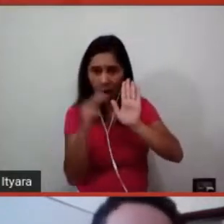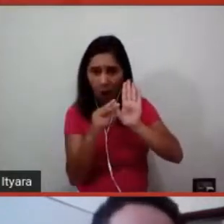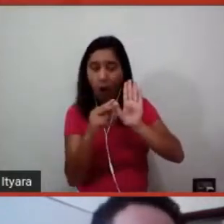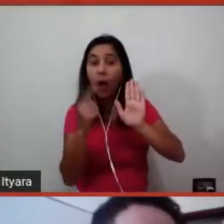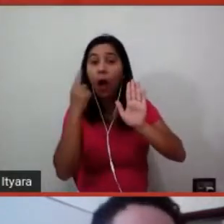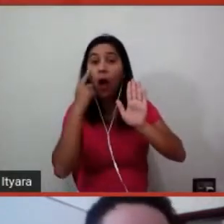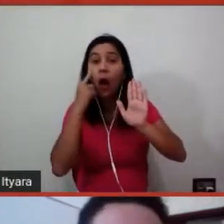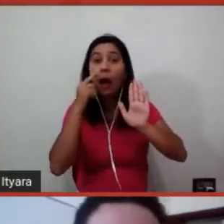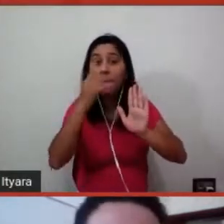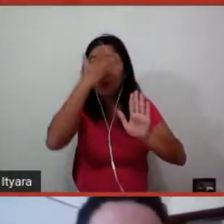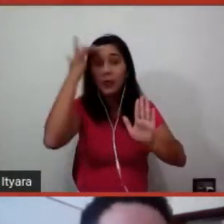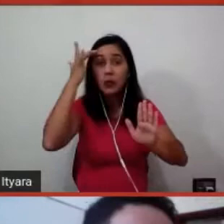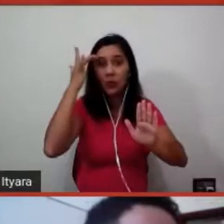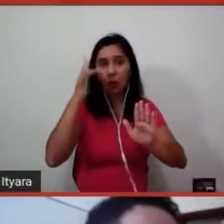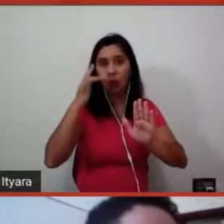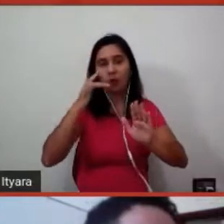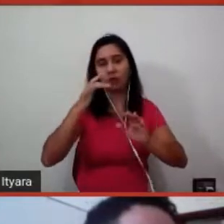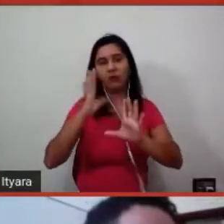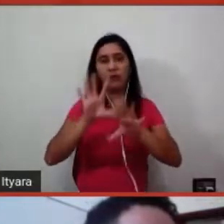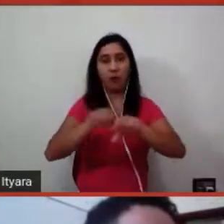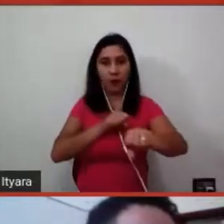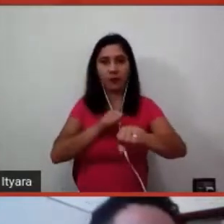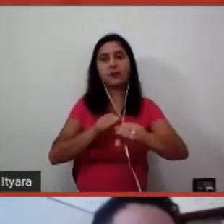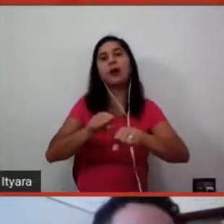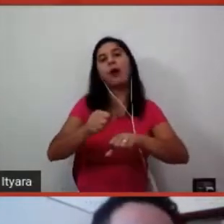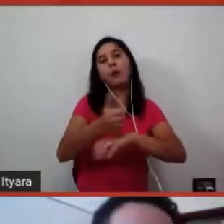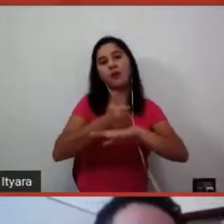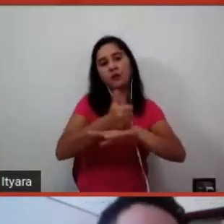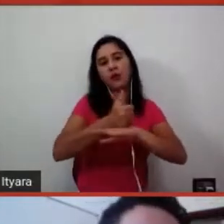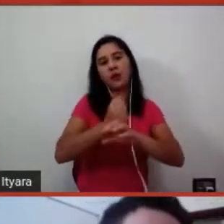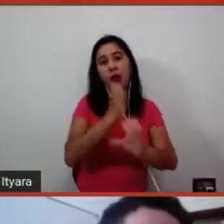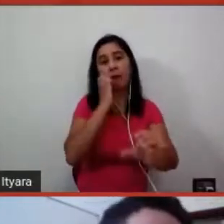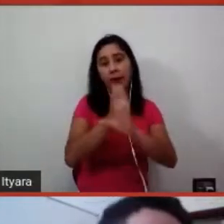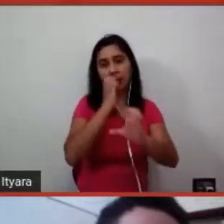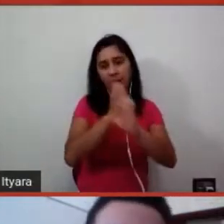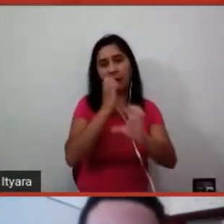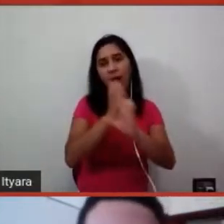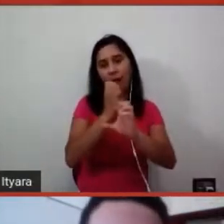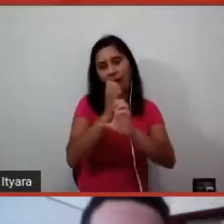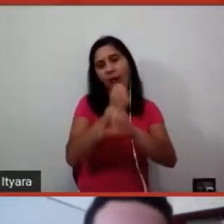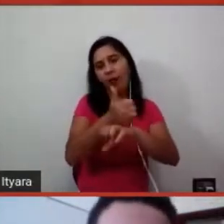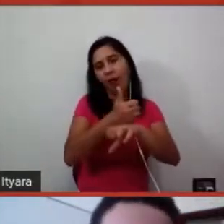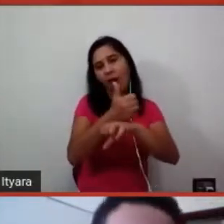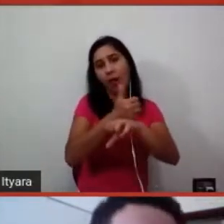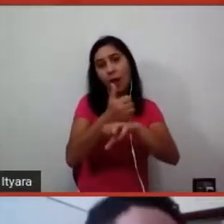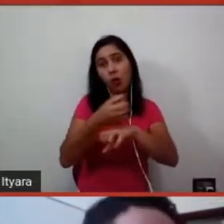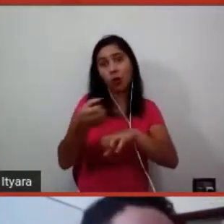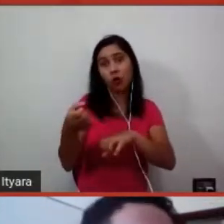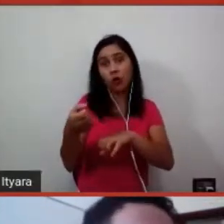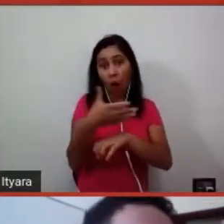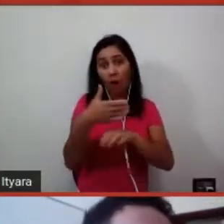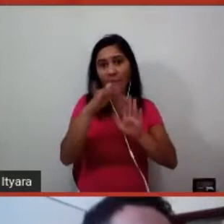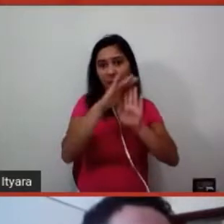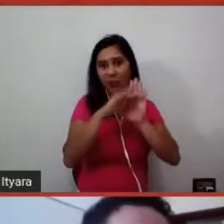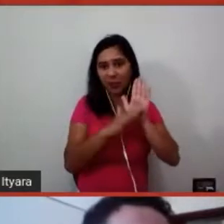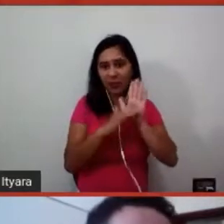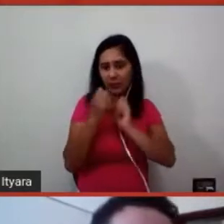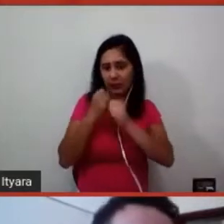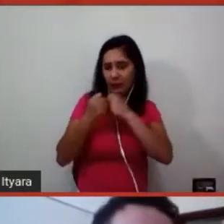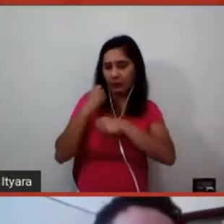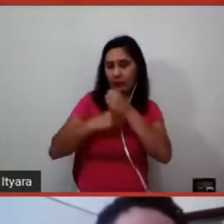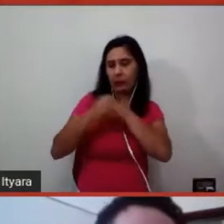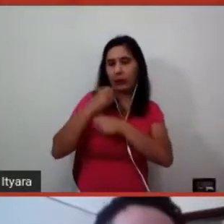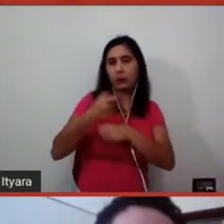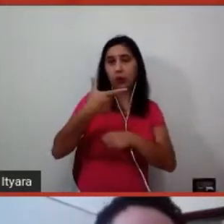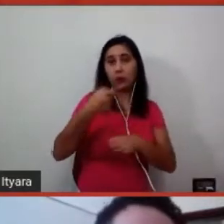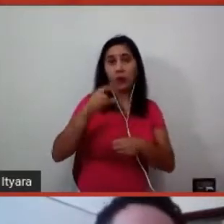de atuação do engenheiro prevista, né, para as diretrizes curriculares, as novas diretrizes, né, de 2019, elas